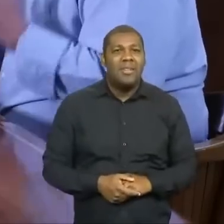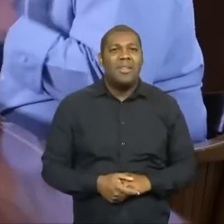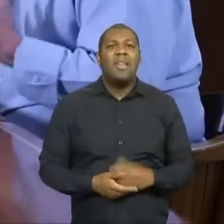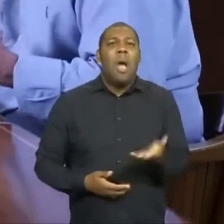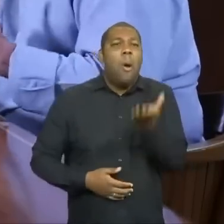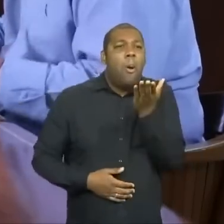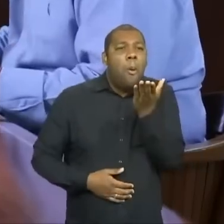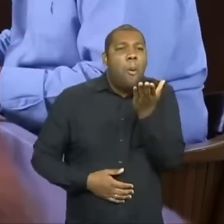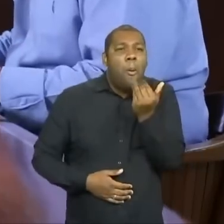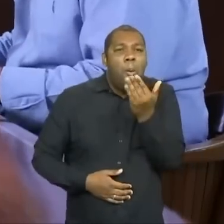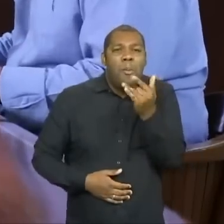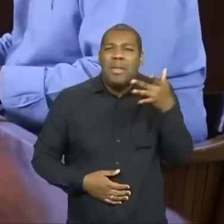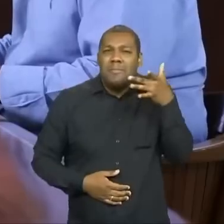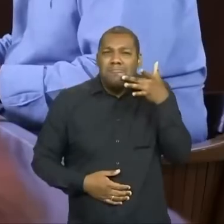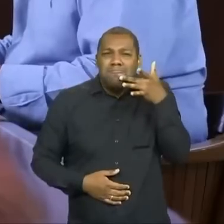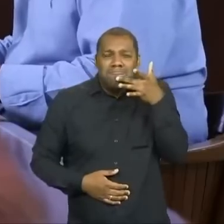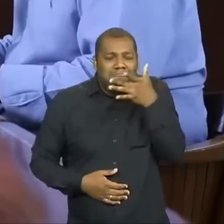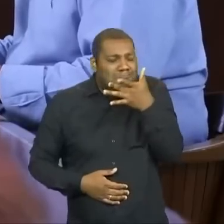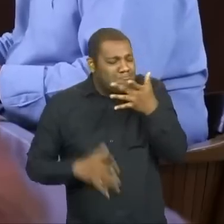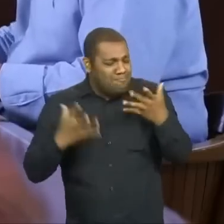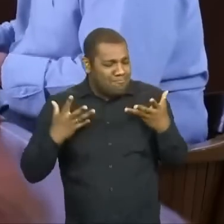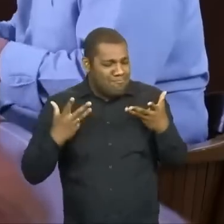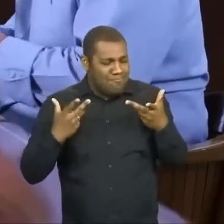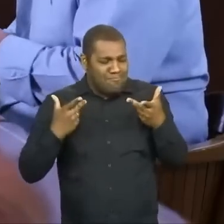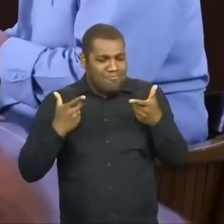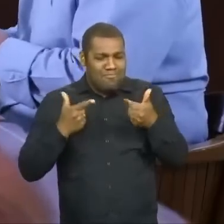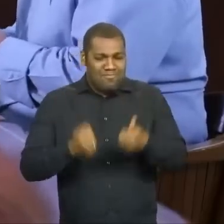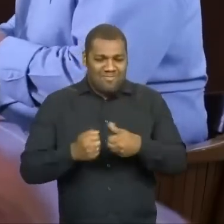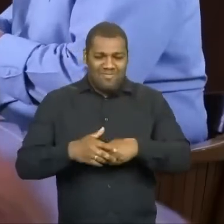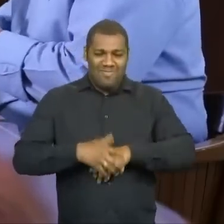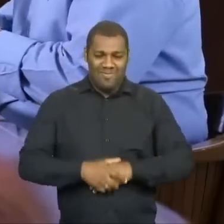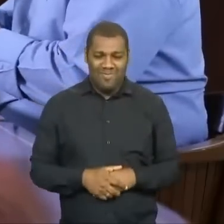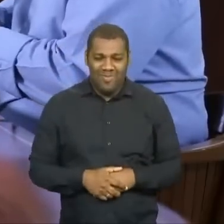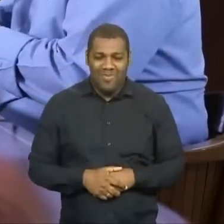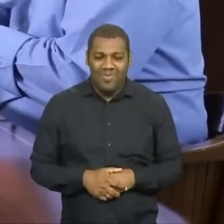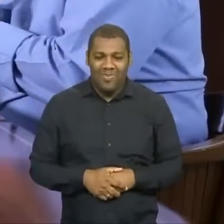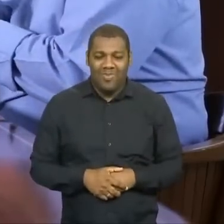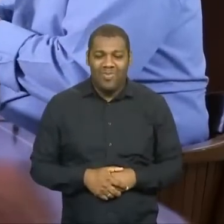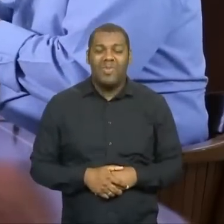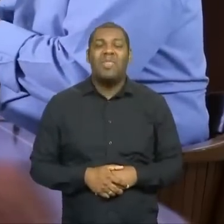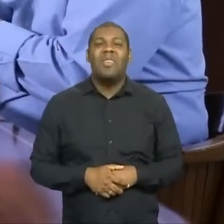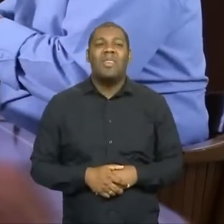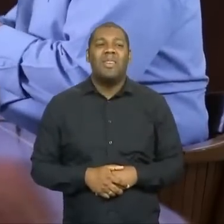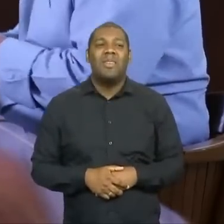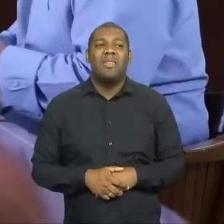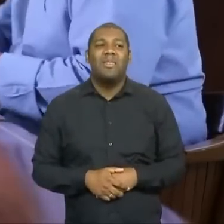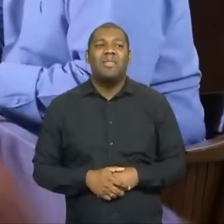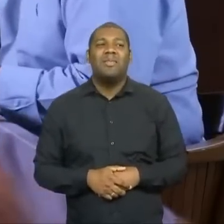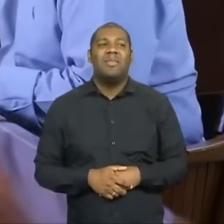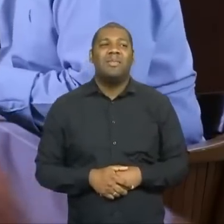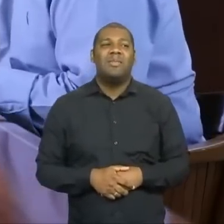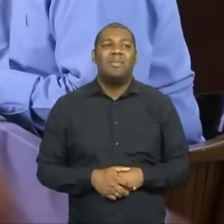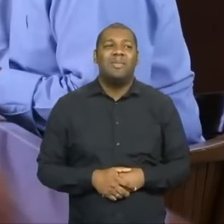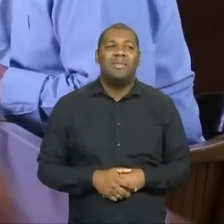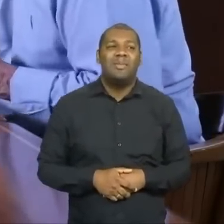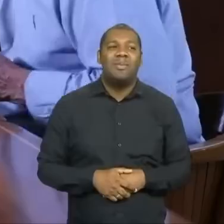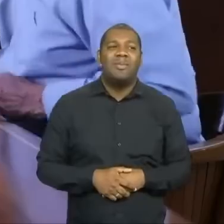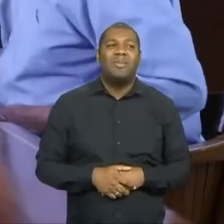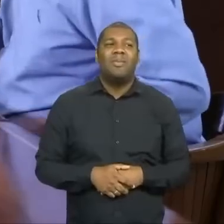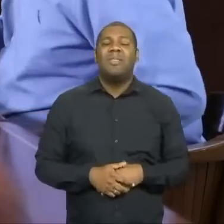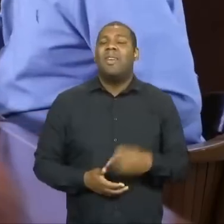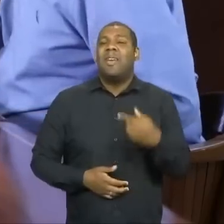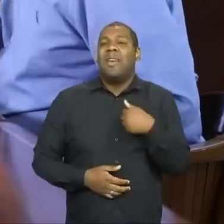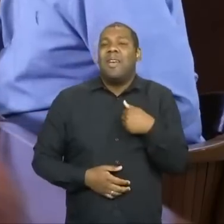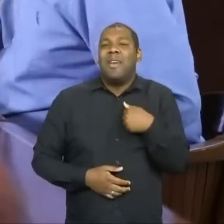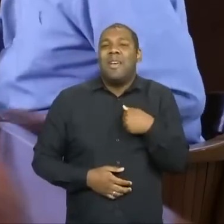da gostosura da comida. Eu, se pudesse um dia, eu esperava todo cara que desse no aeroporto, dava um torresminho, sabe,